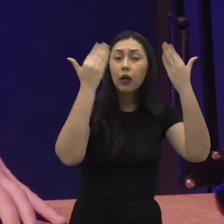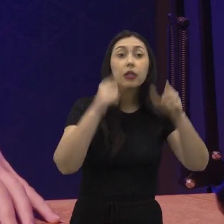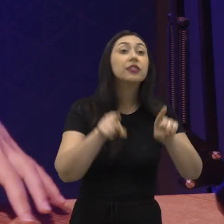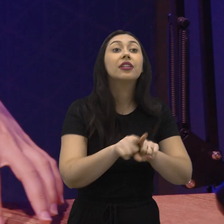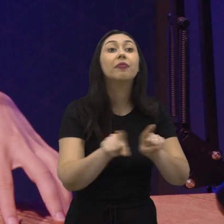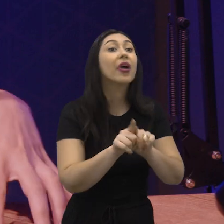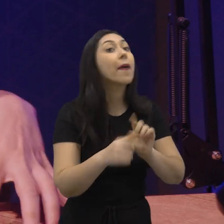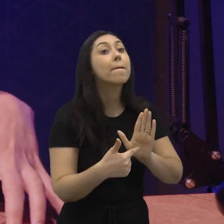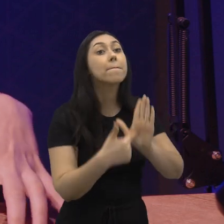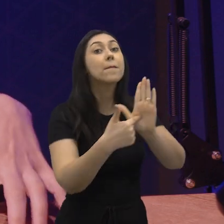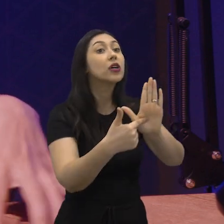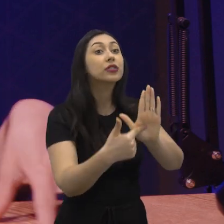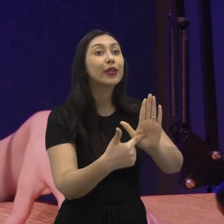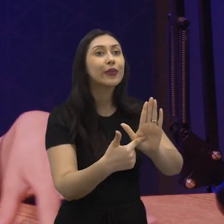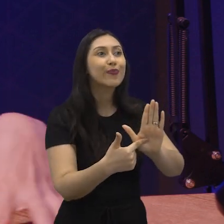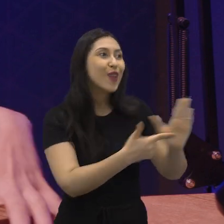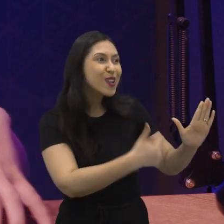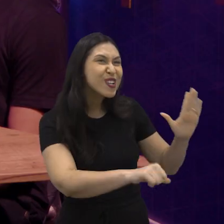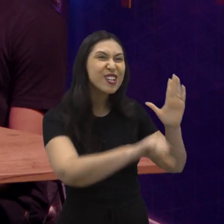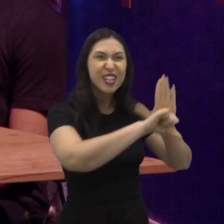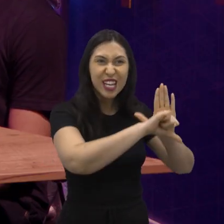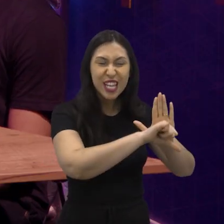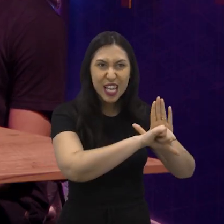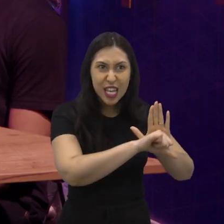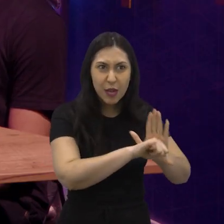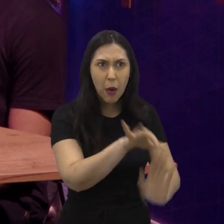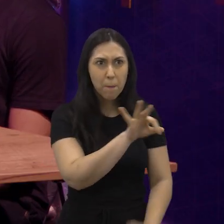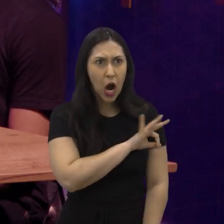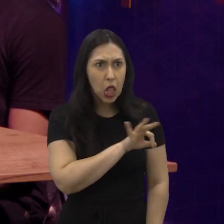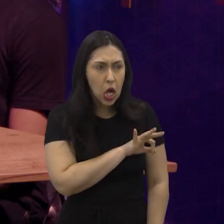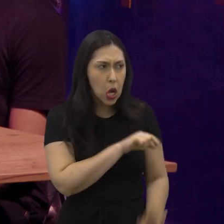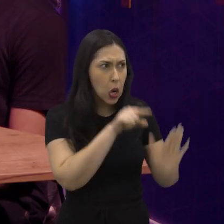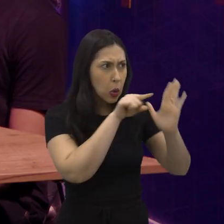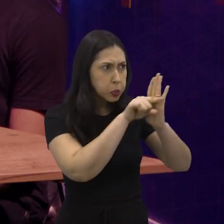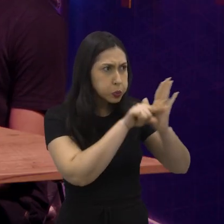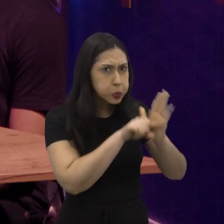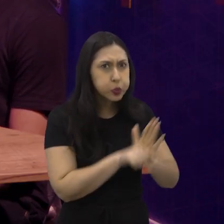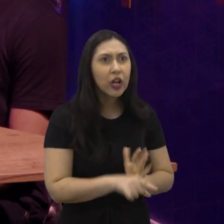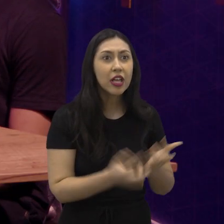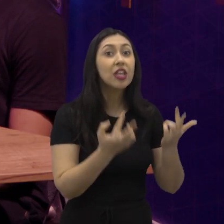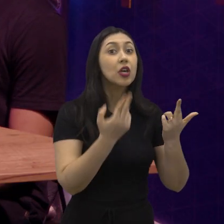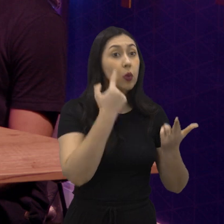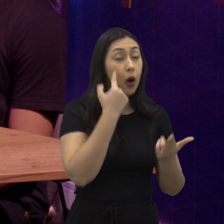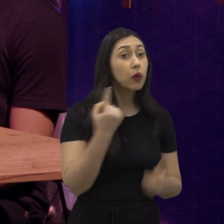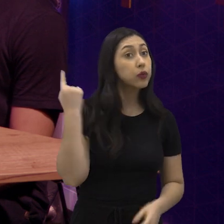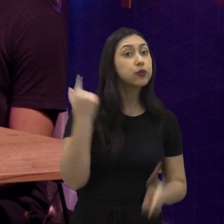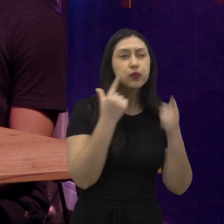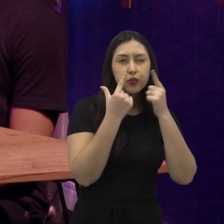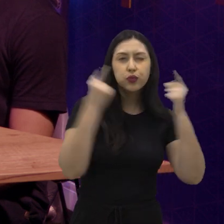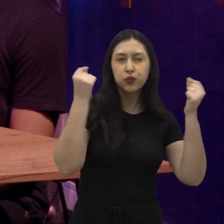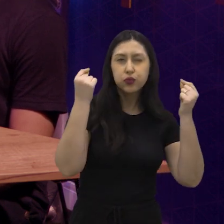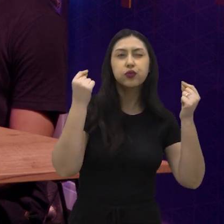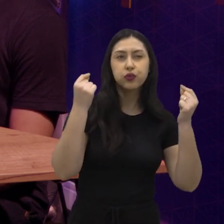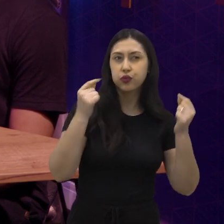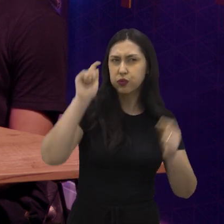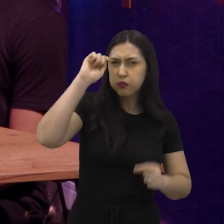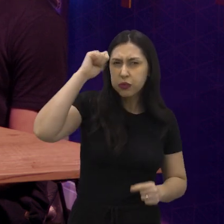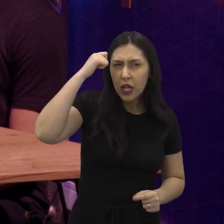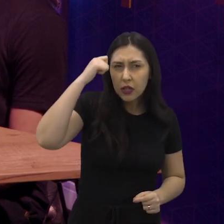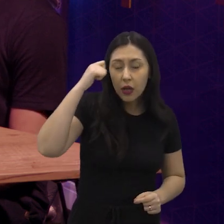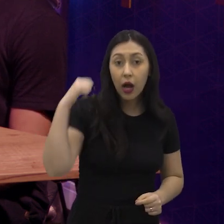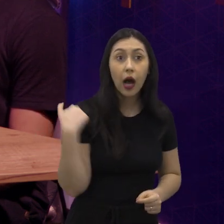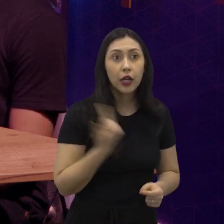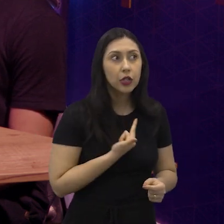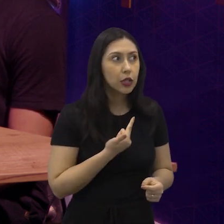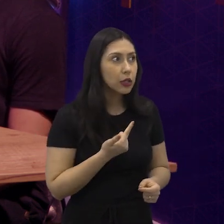até trazendo questões de crime, né, investigação policial, igual tem no Gato Preto com Edgar Allan Poe, né, que você vai